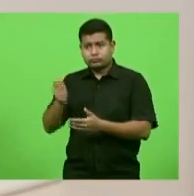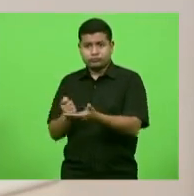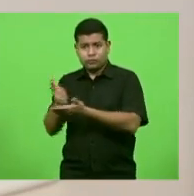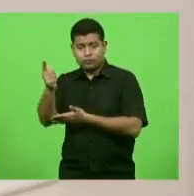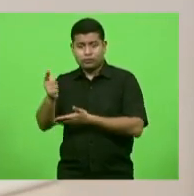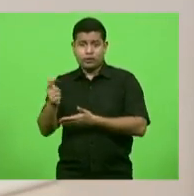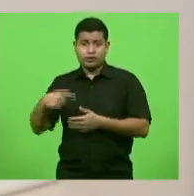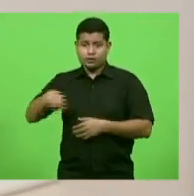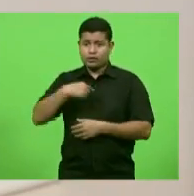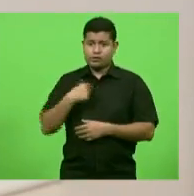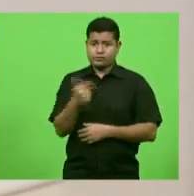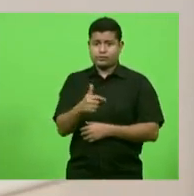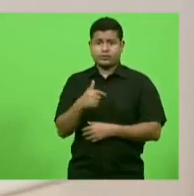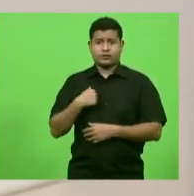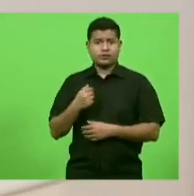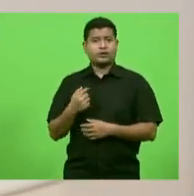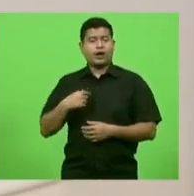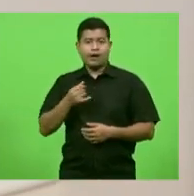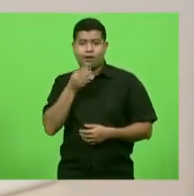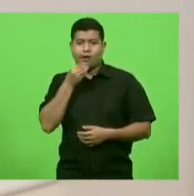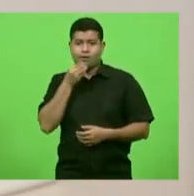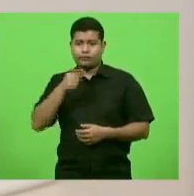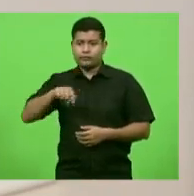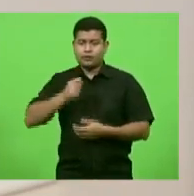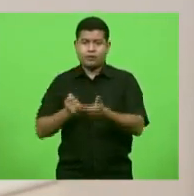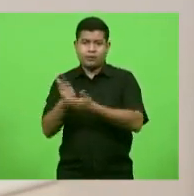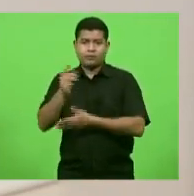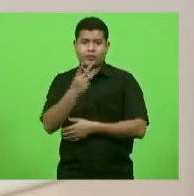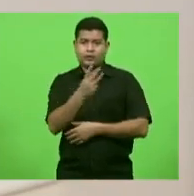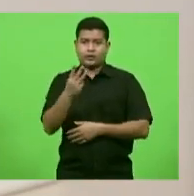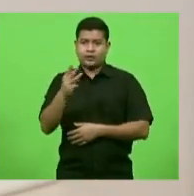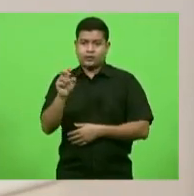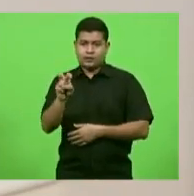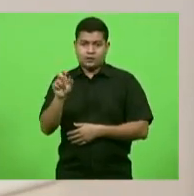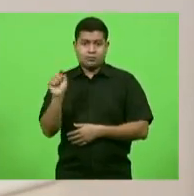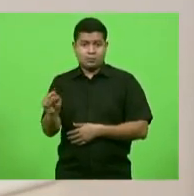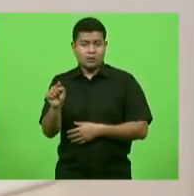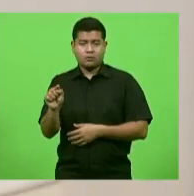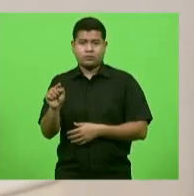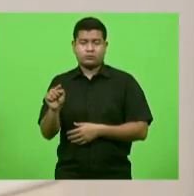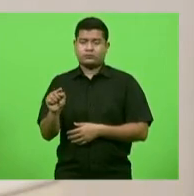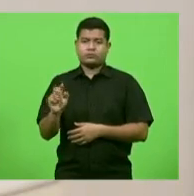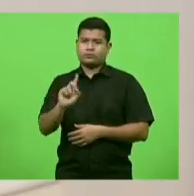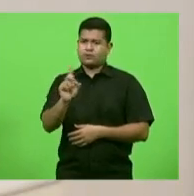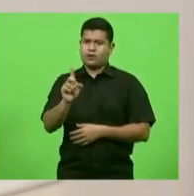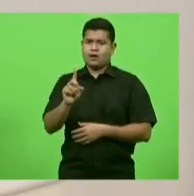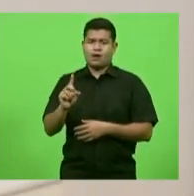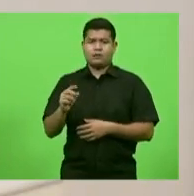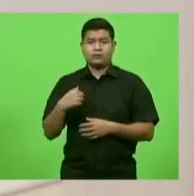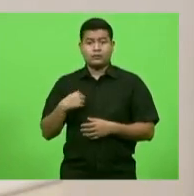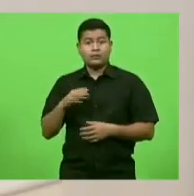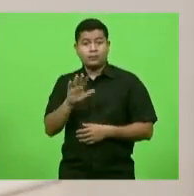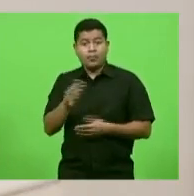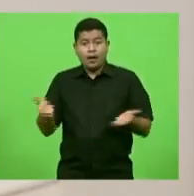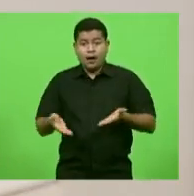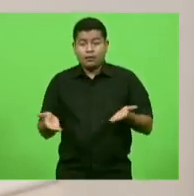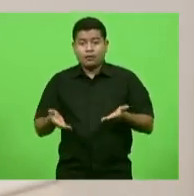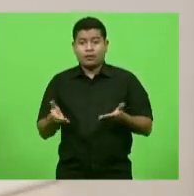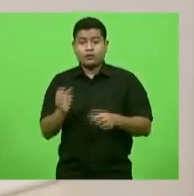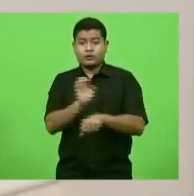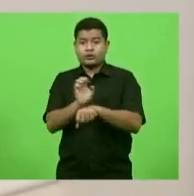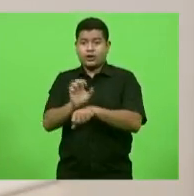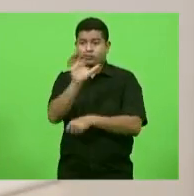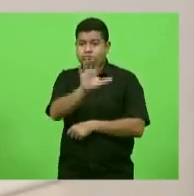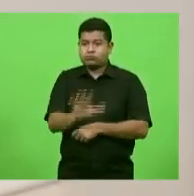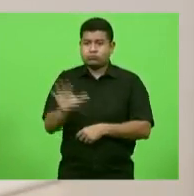nenhum ventilador por 335 mil reais, né? Não se cogita isso. Mas o fato é que hoje os estados vivem um